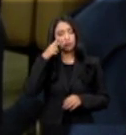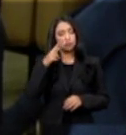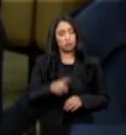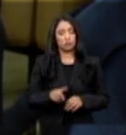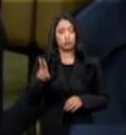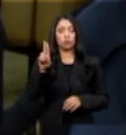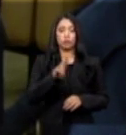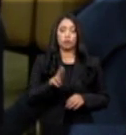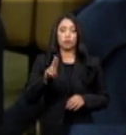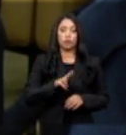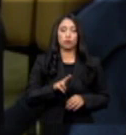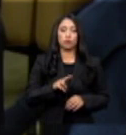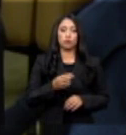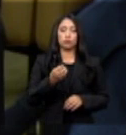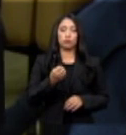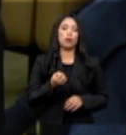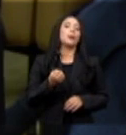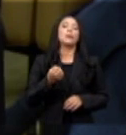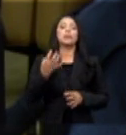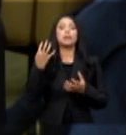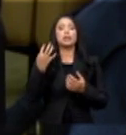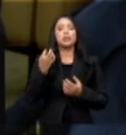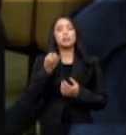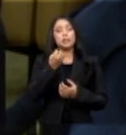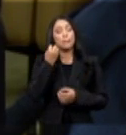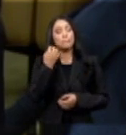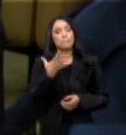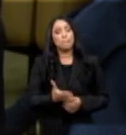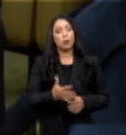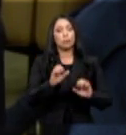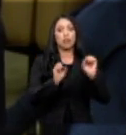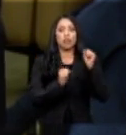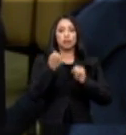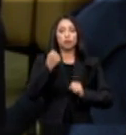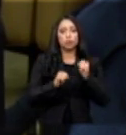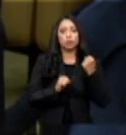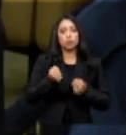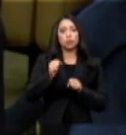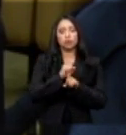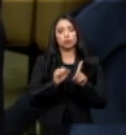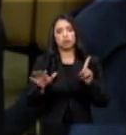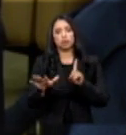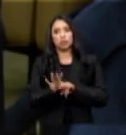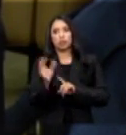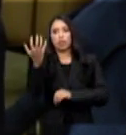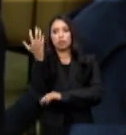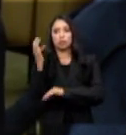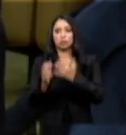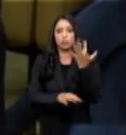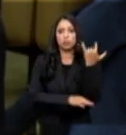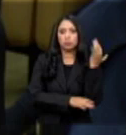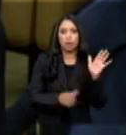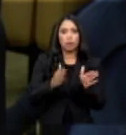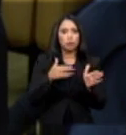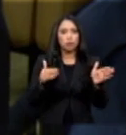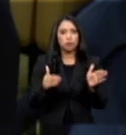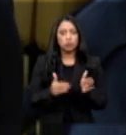traria benefícios para a indústria, para os consumidores, para o meio ambiente e, enfim, para toda a